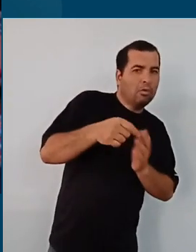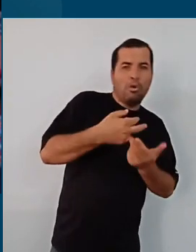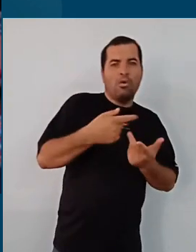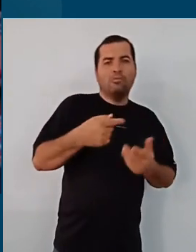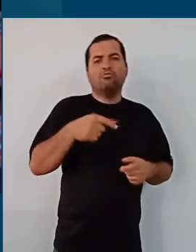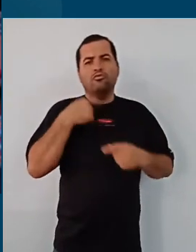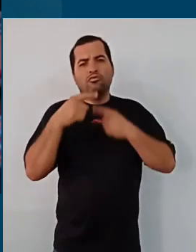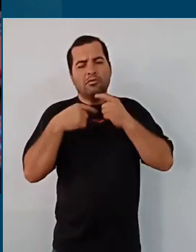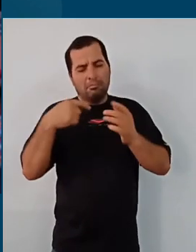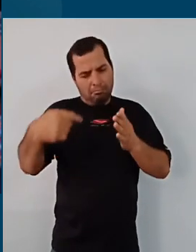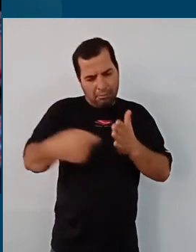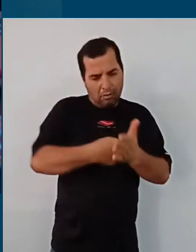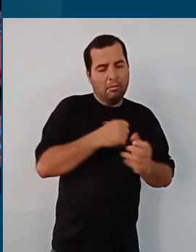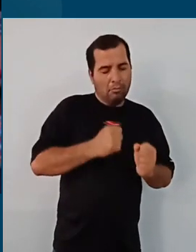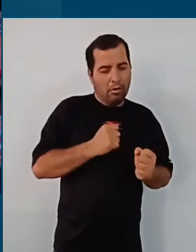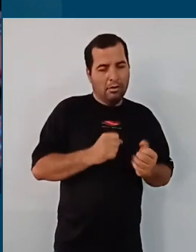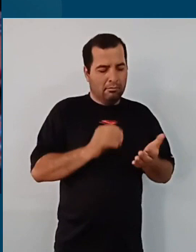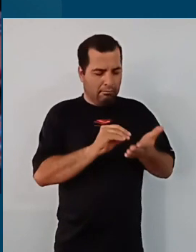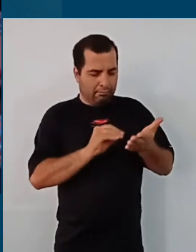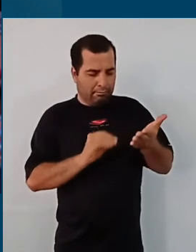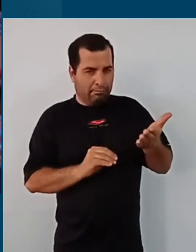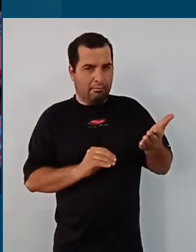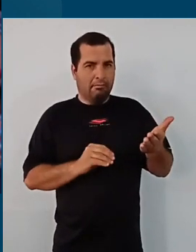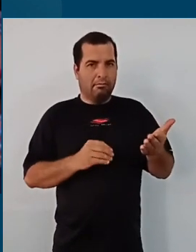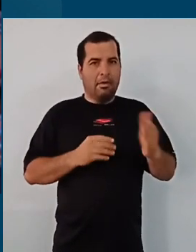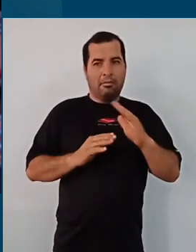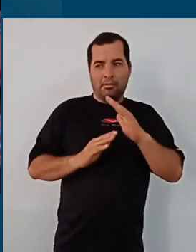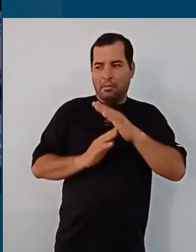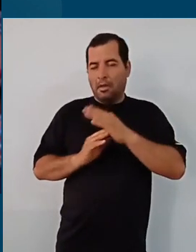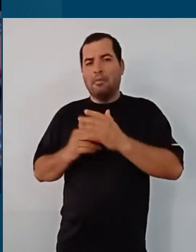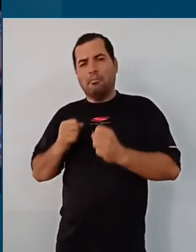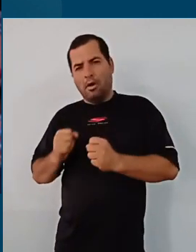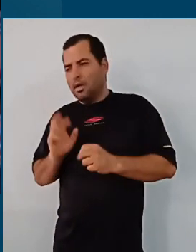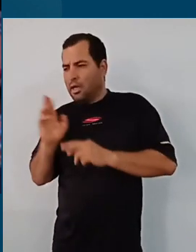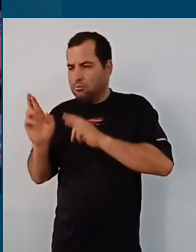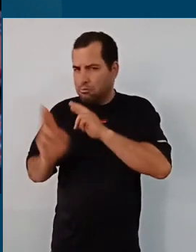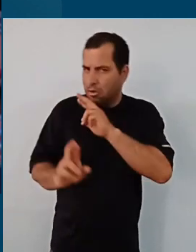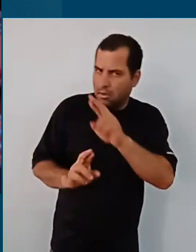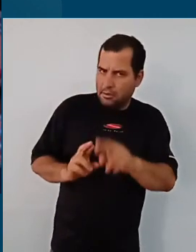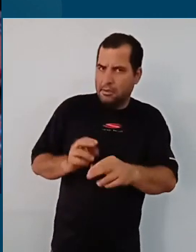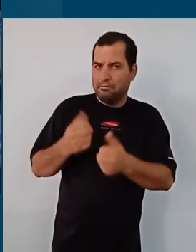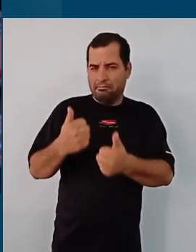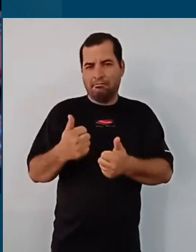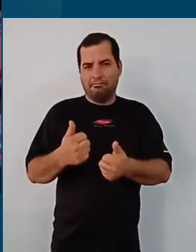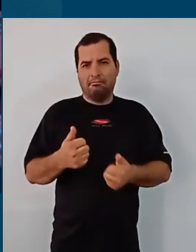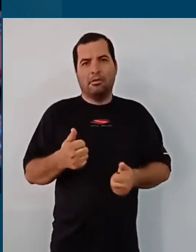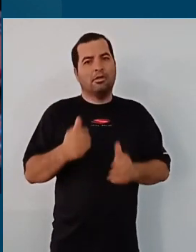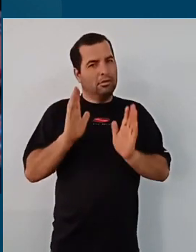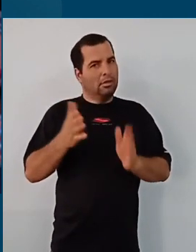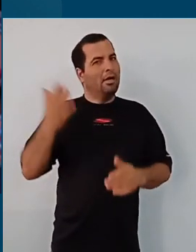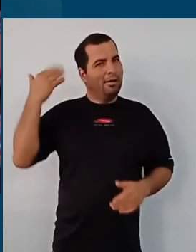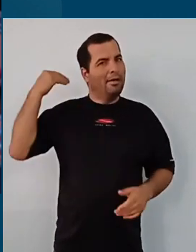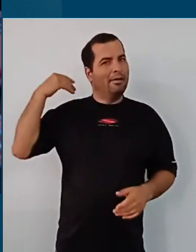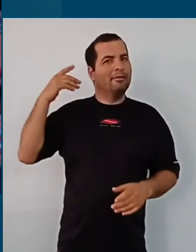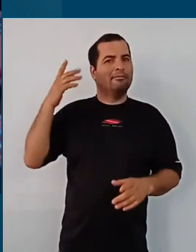gente vai dando as paradas, fazendo as respostas, enfim, acho que foi bem bacana o jeito como a gente